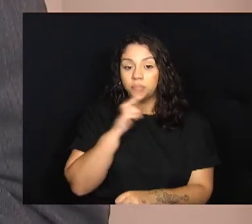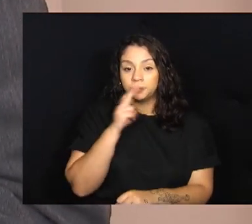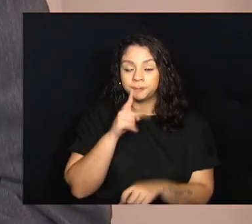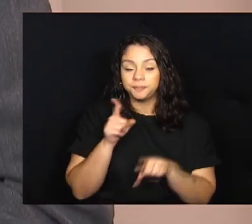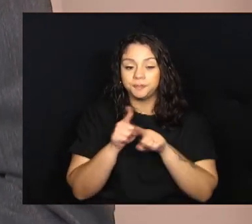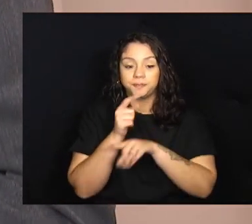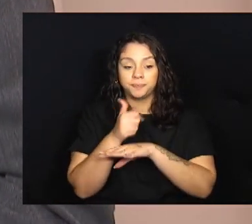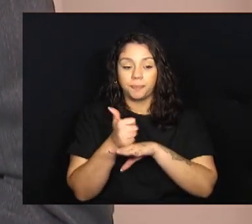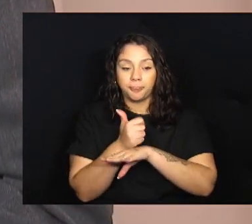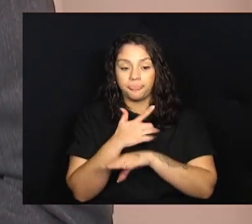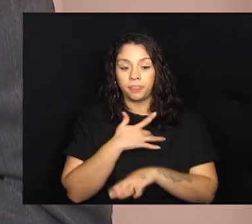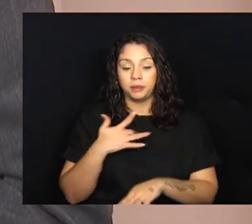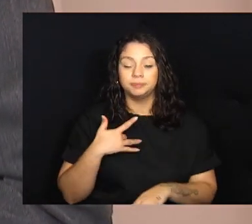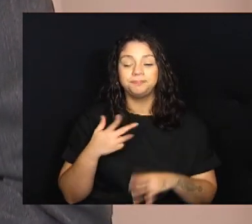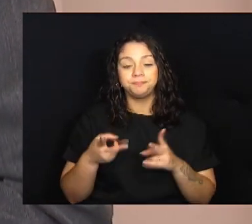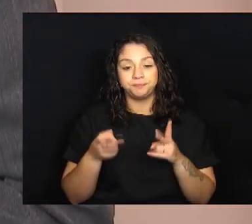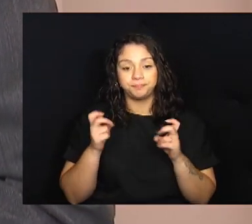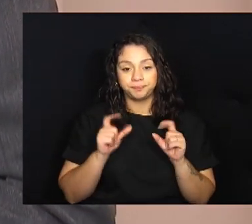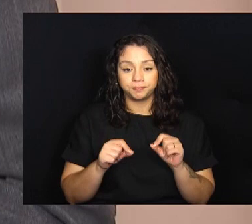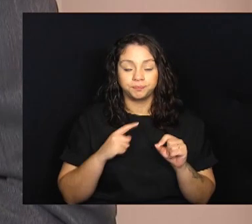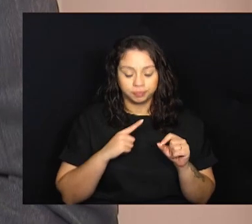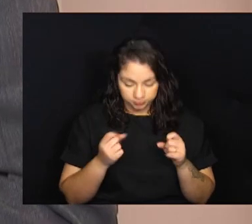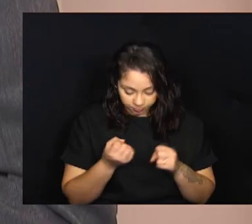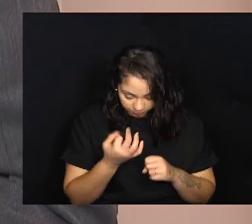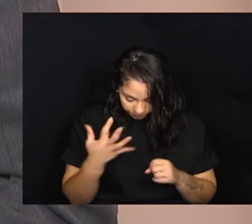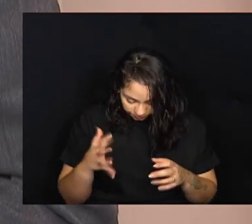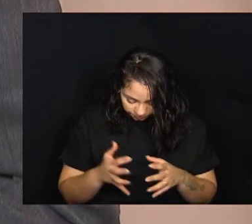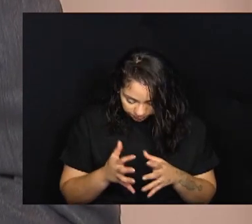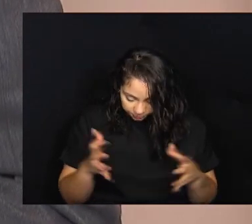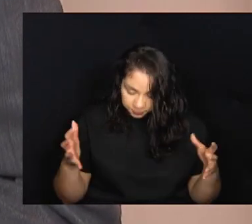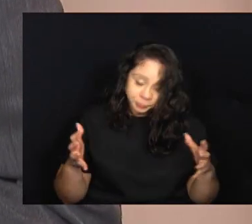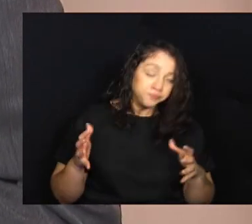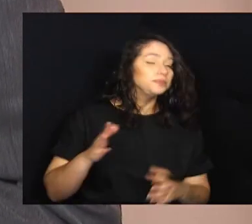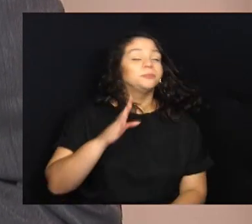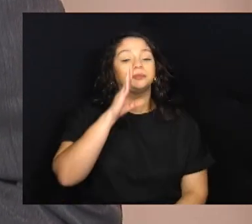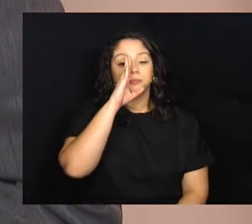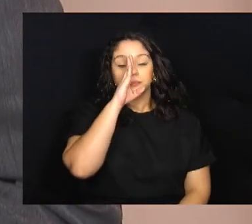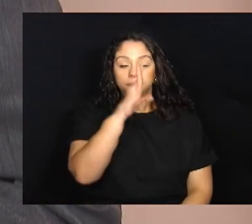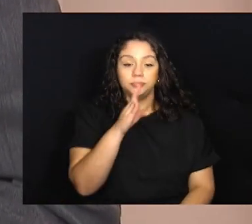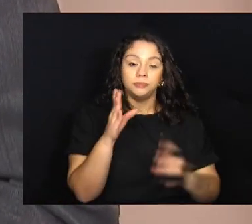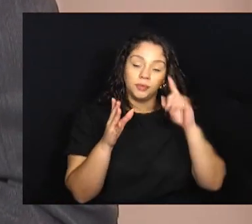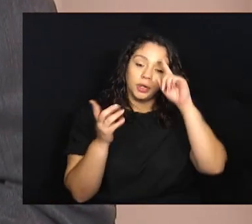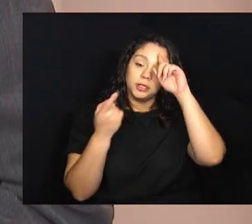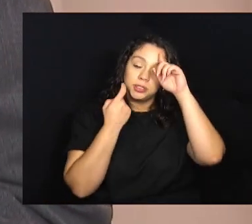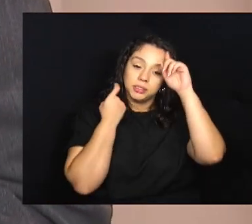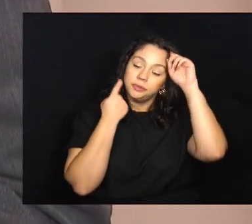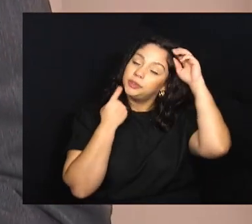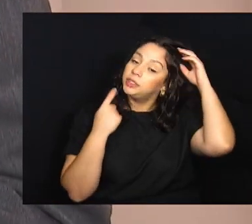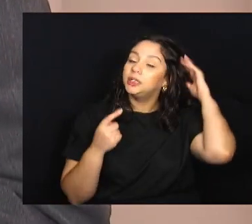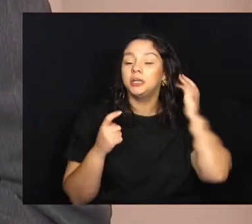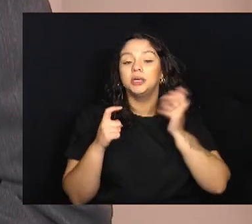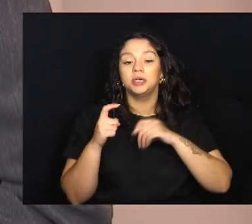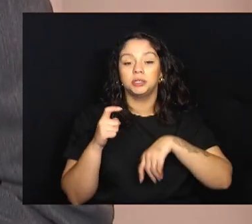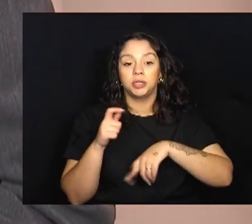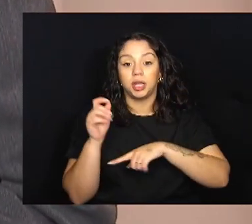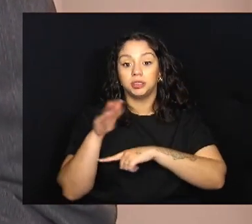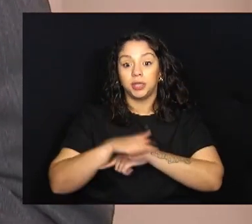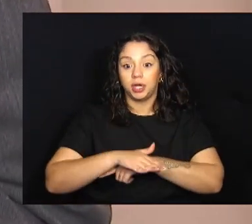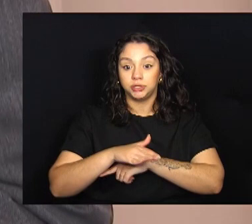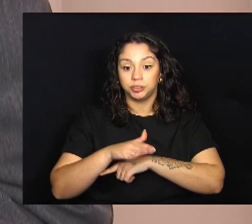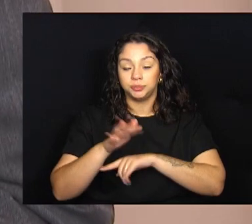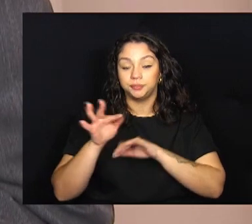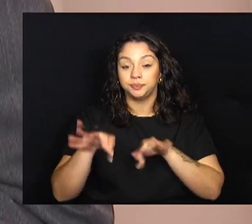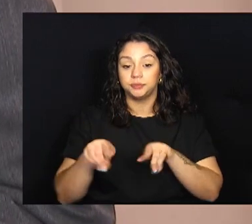saúde, a gente observa um aumento, né, dos eventos, principalmente sexta-feira, a partir do fim da tarde, sábado